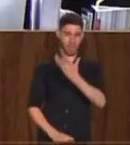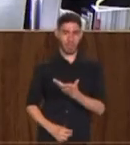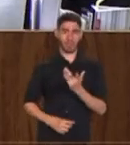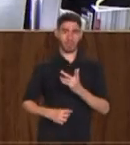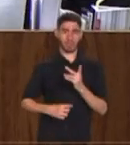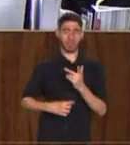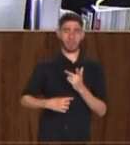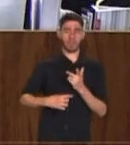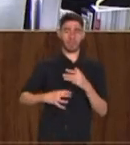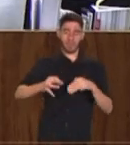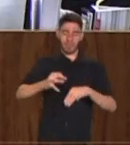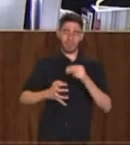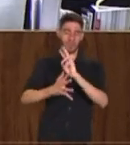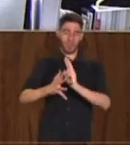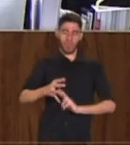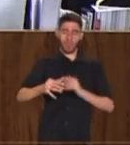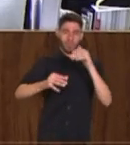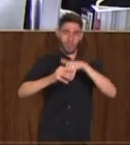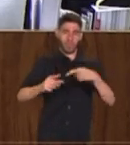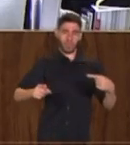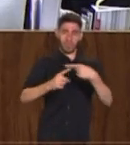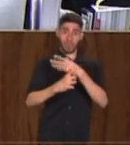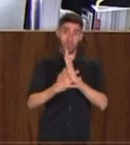Alguma divergência? Não.